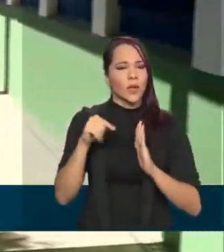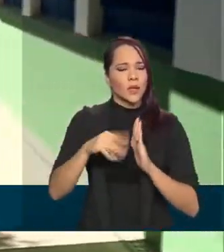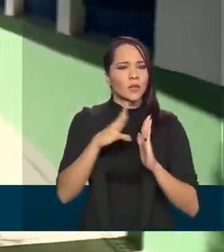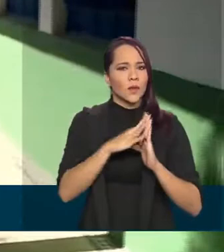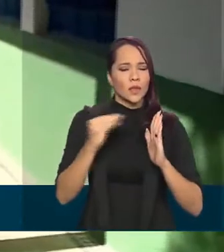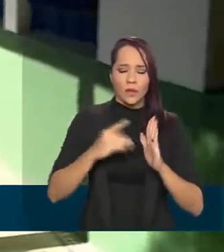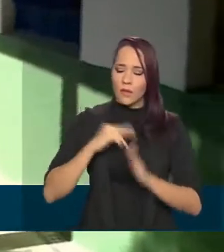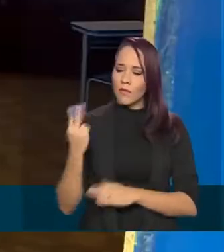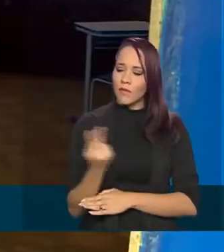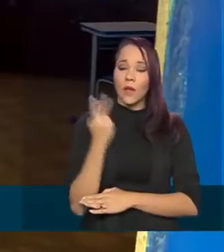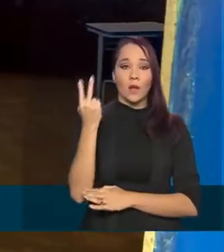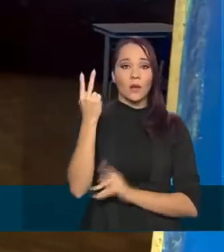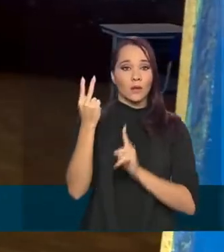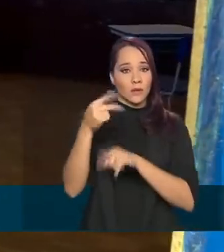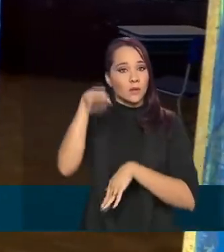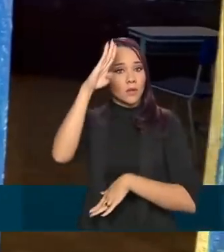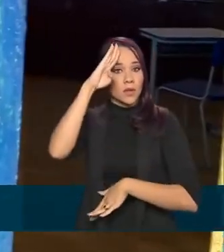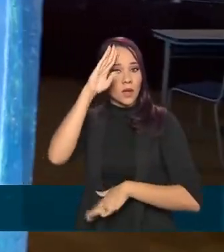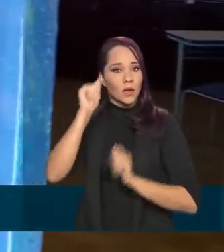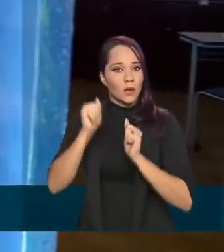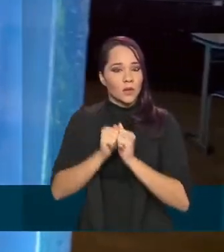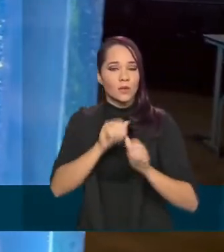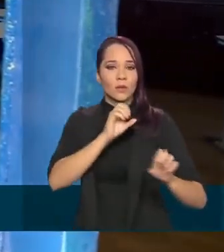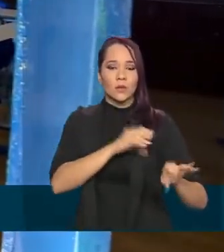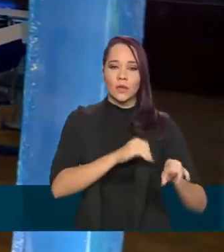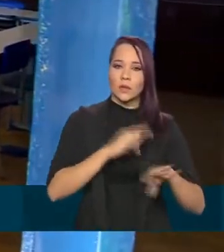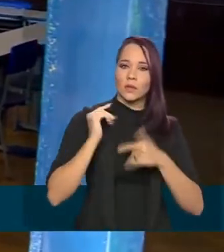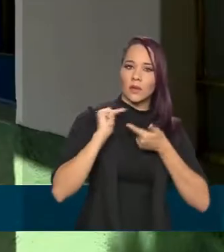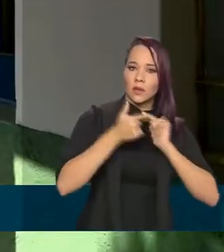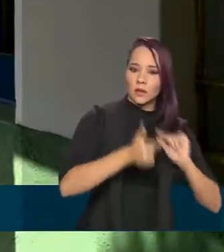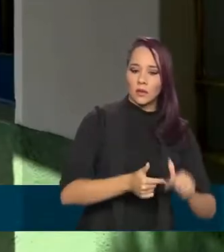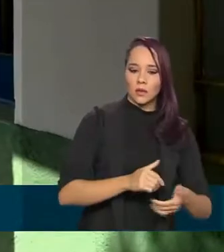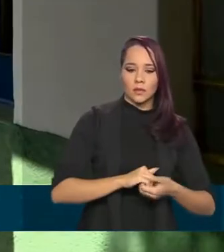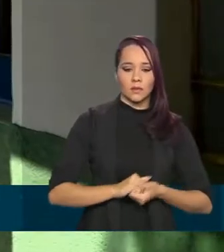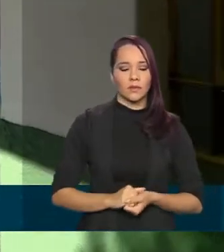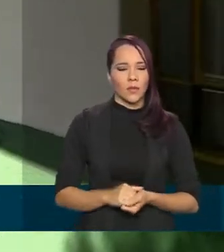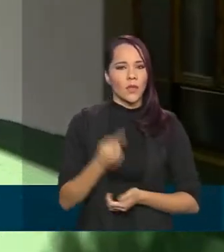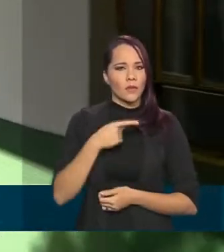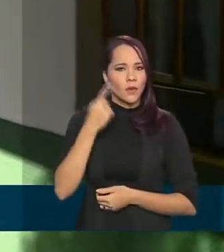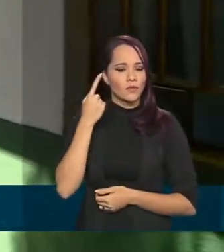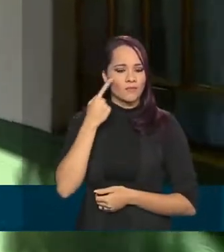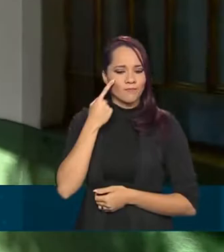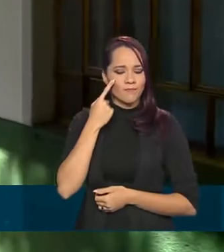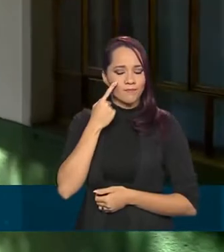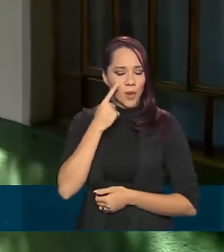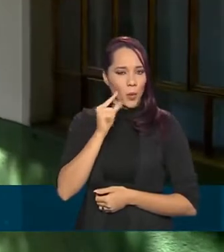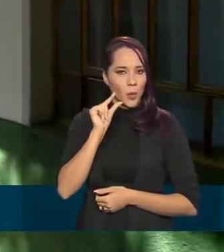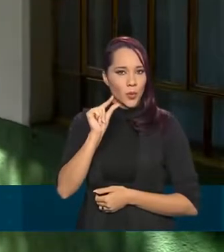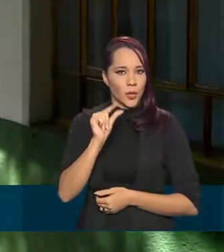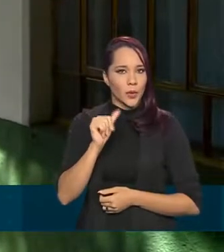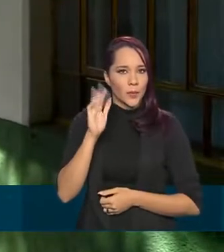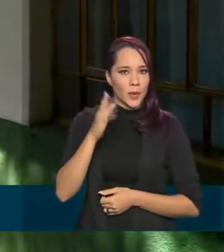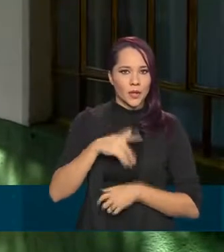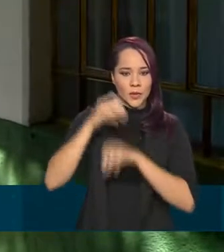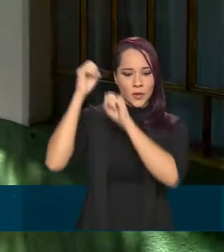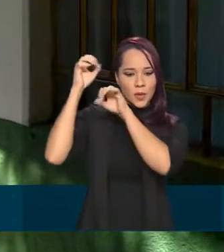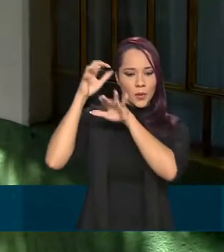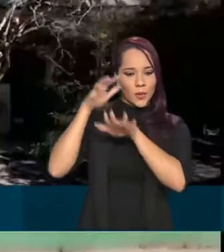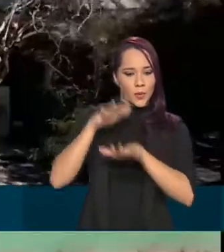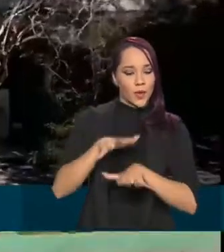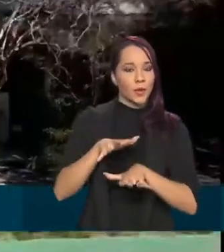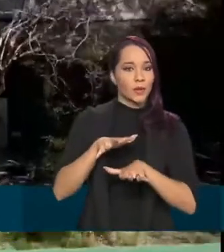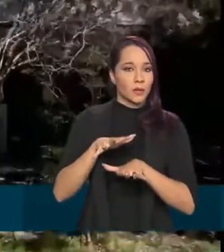alia valores dos militares com a educação tradicional. Vamos ouvir um pouquinho mais a bênção